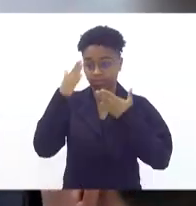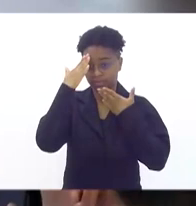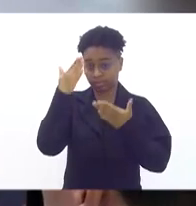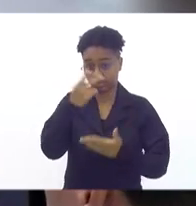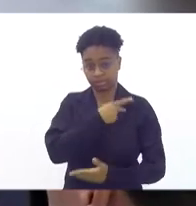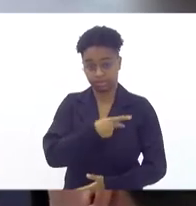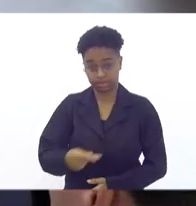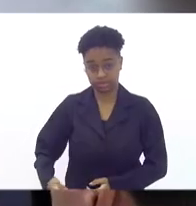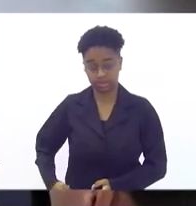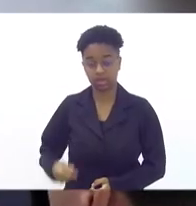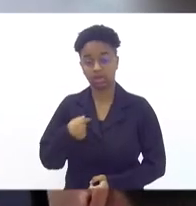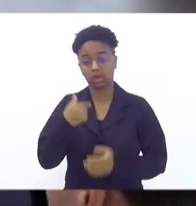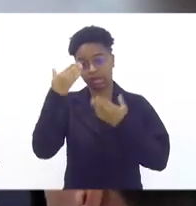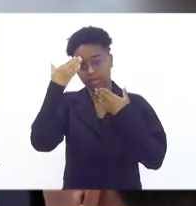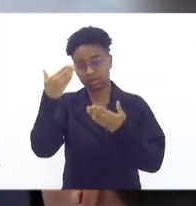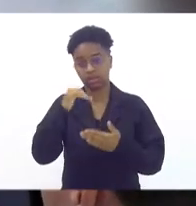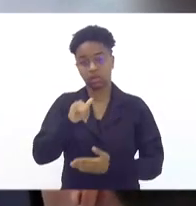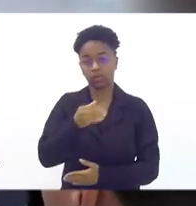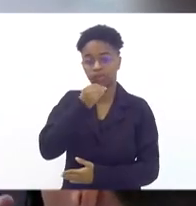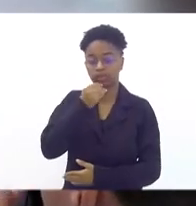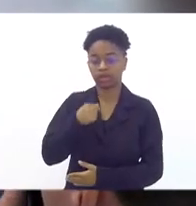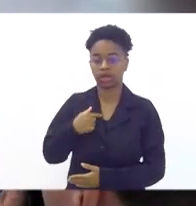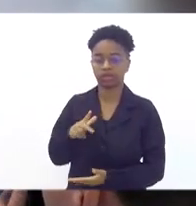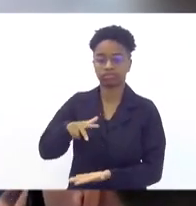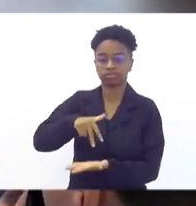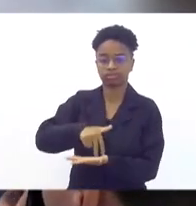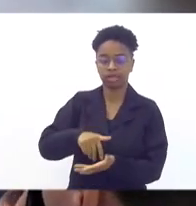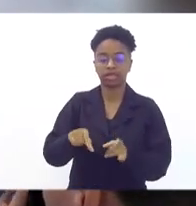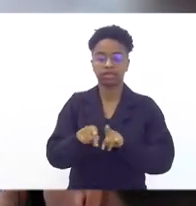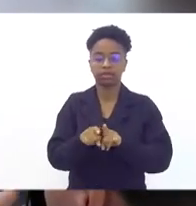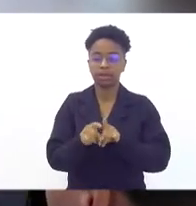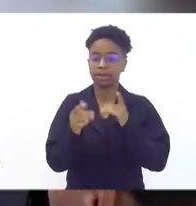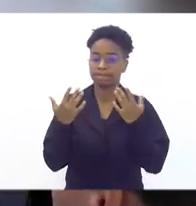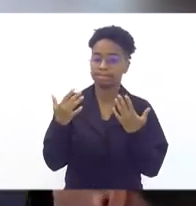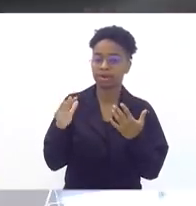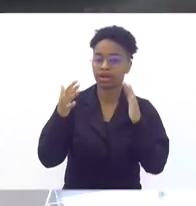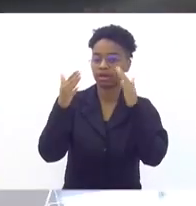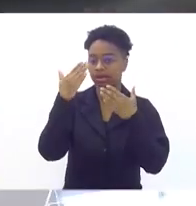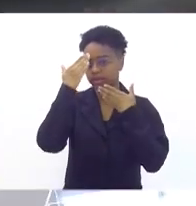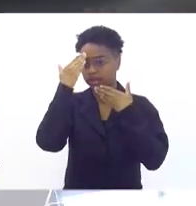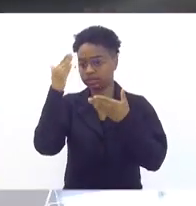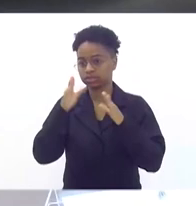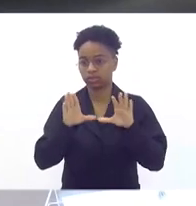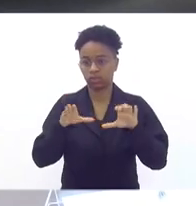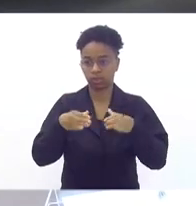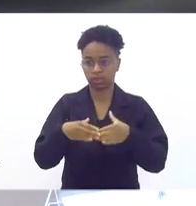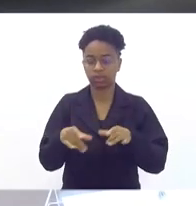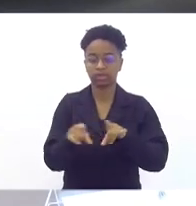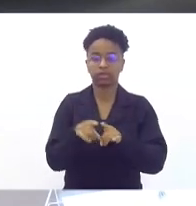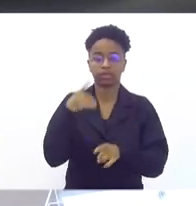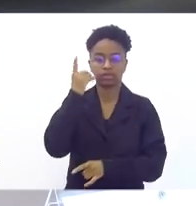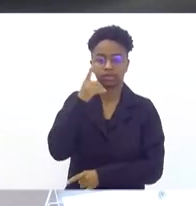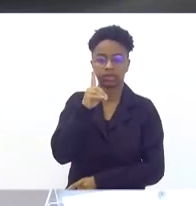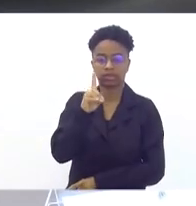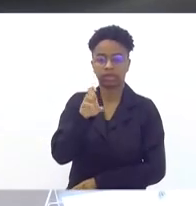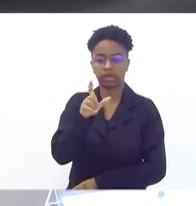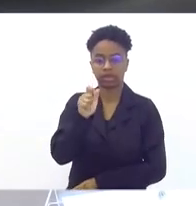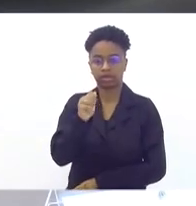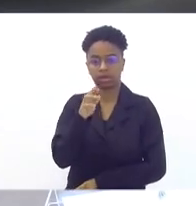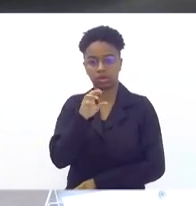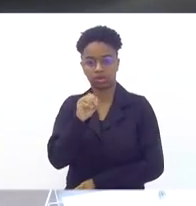queria agradecer a oportunidade tá aqui queria agradecer e parabenizar a toda comissão Deputado delaroli